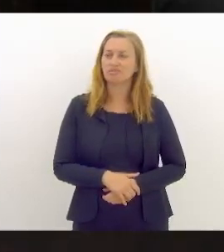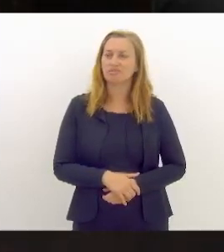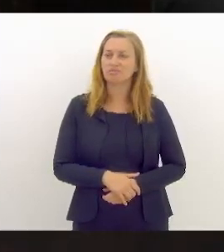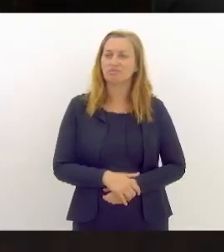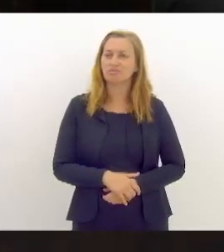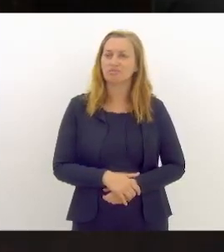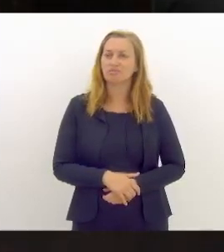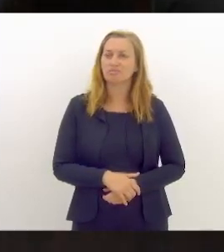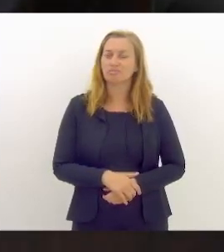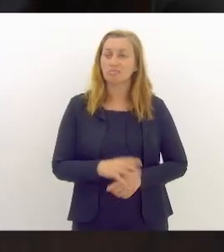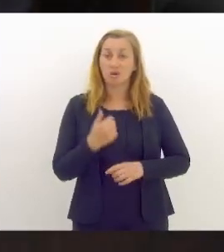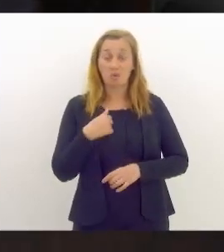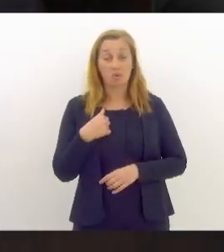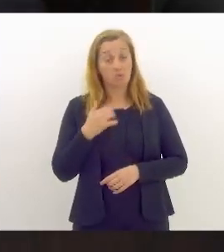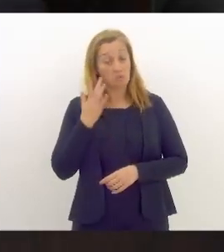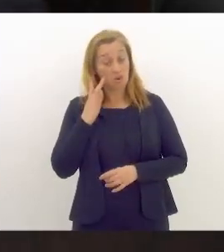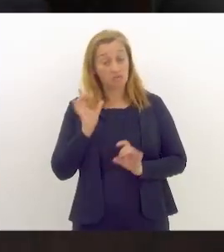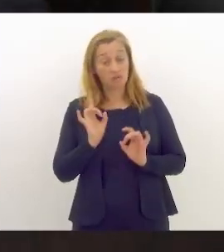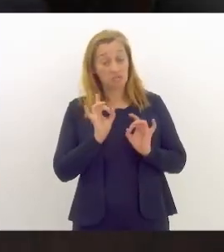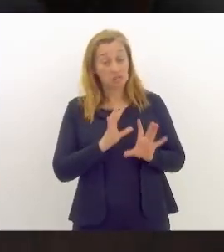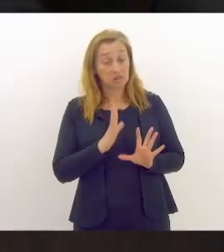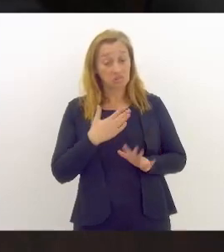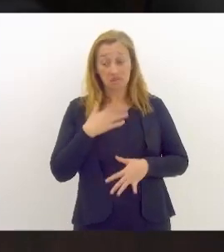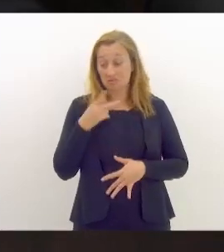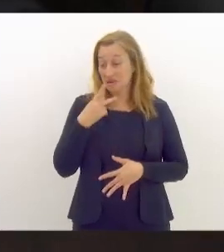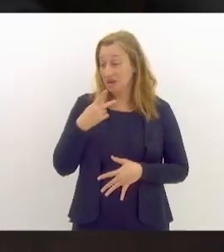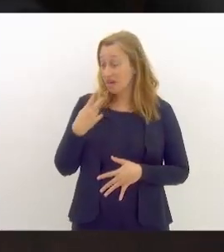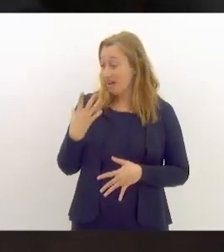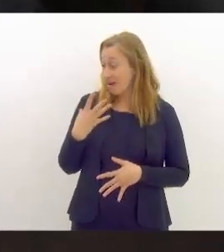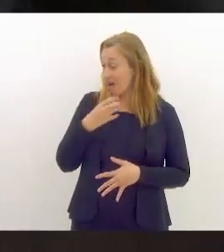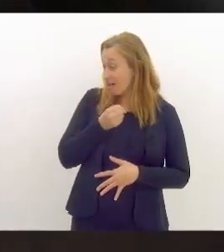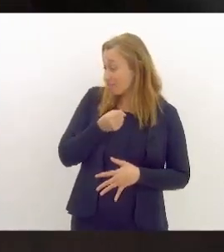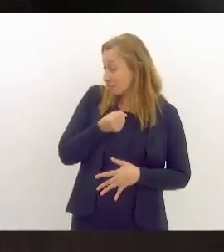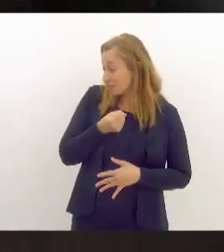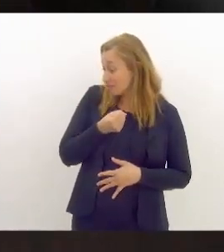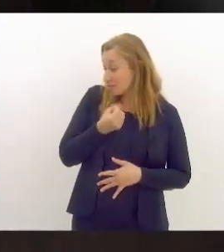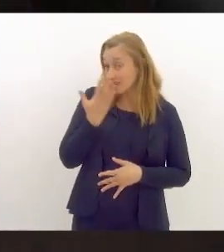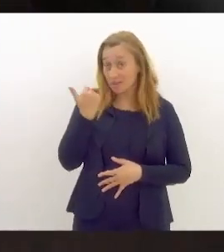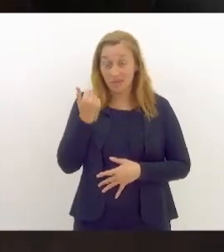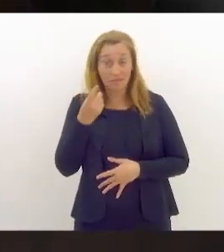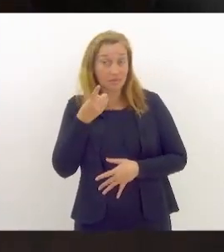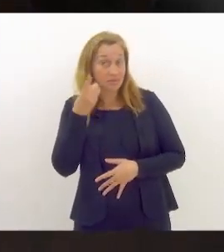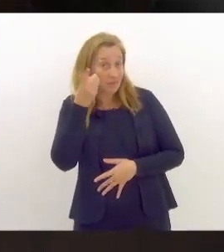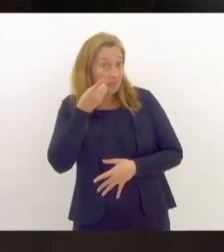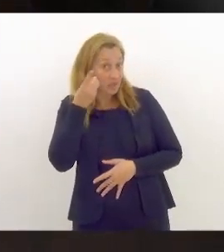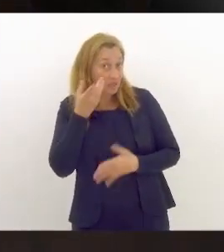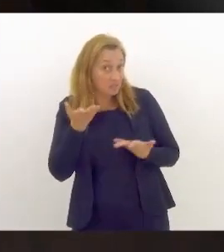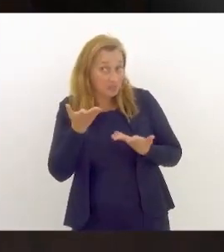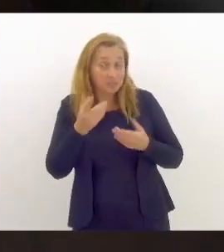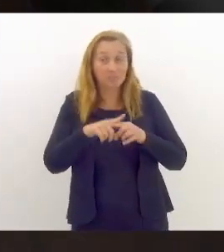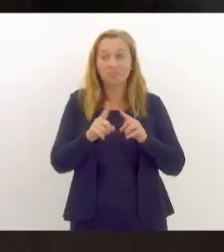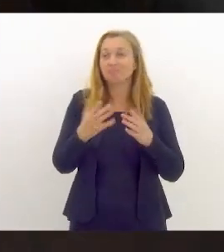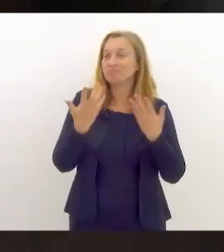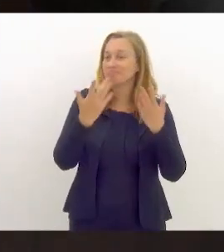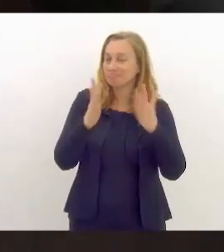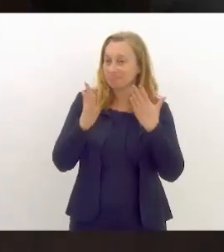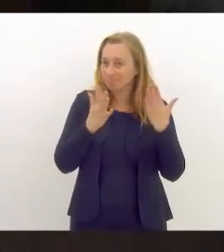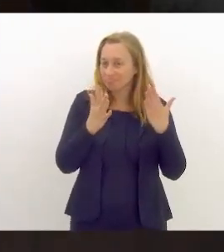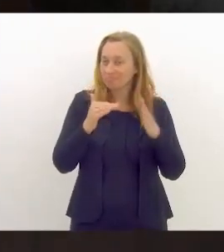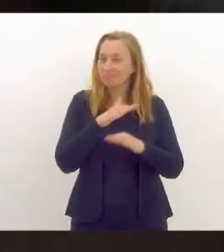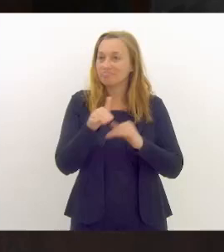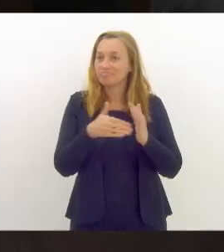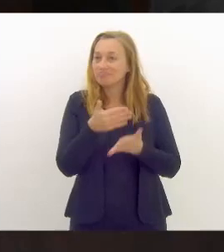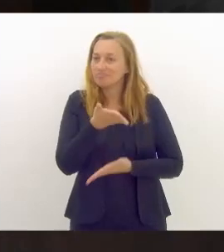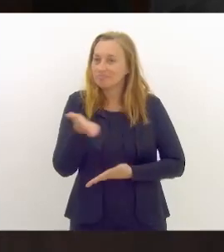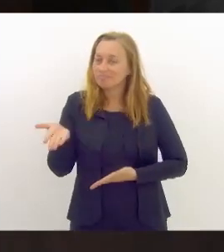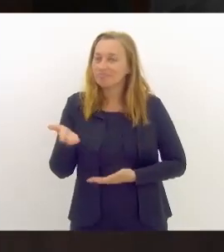me resta abandonar o meu aqui fazer uma improvisação sabe deputada mas só dá a